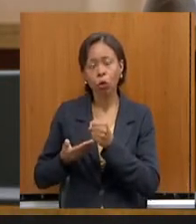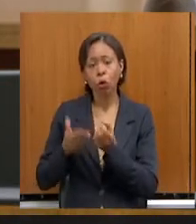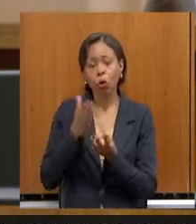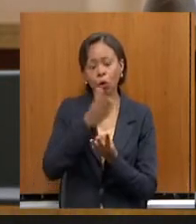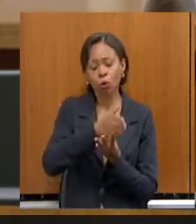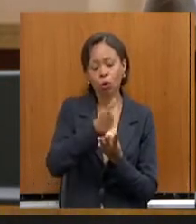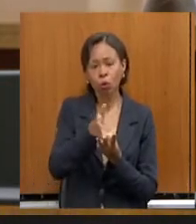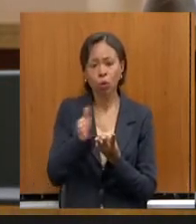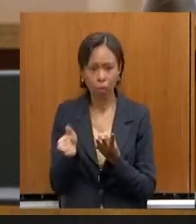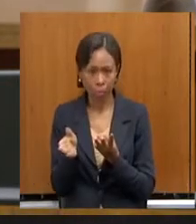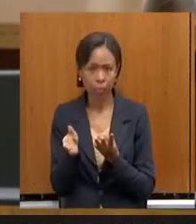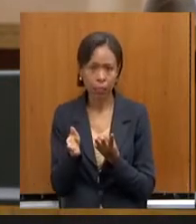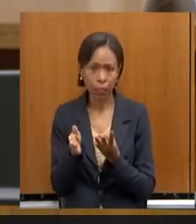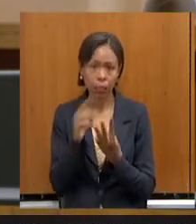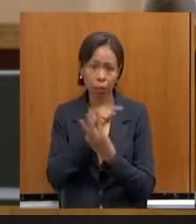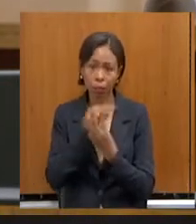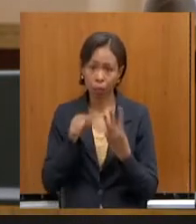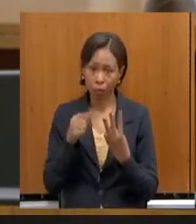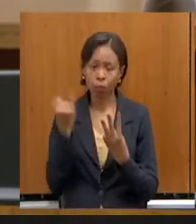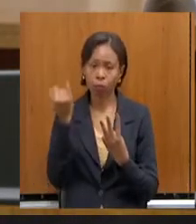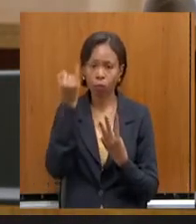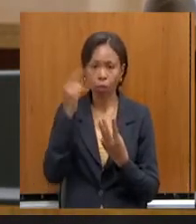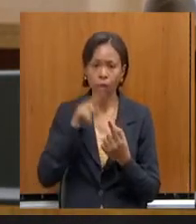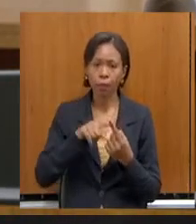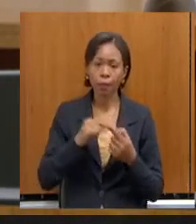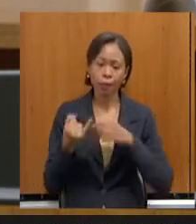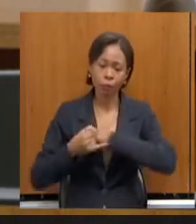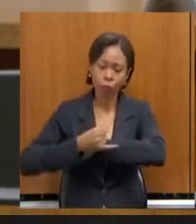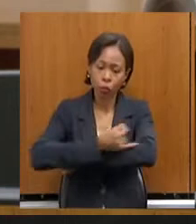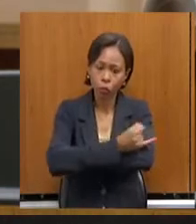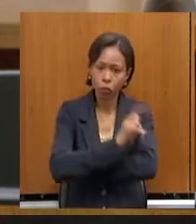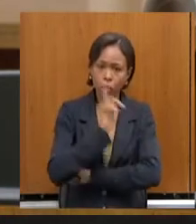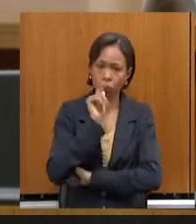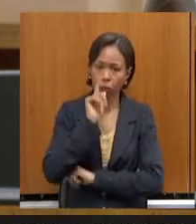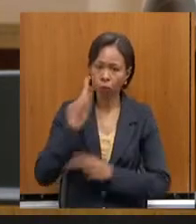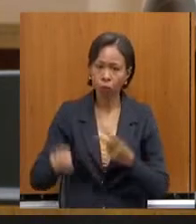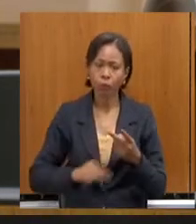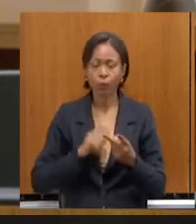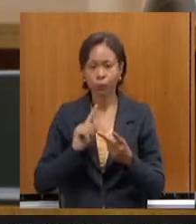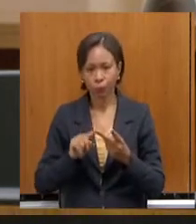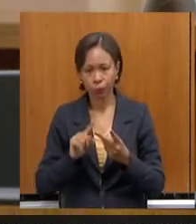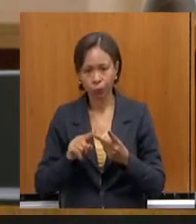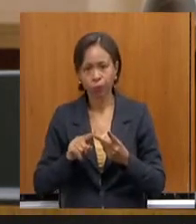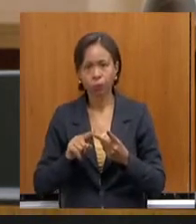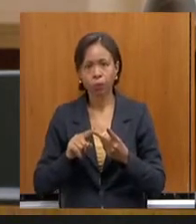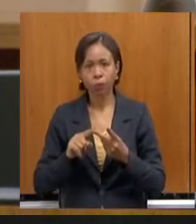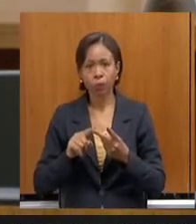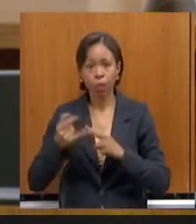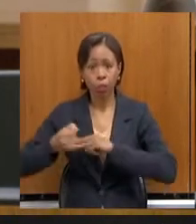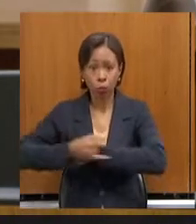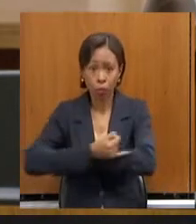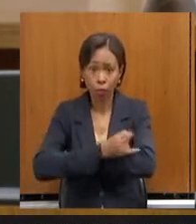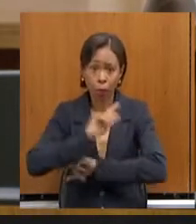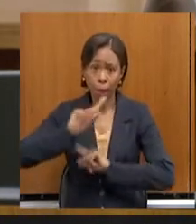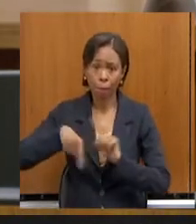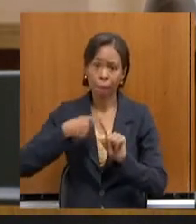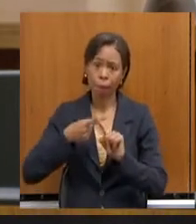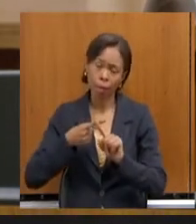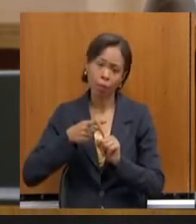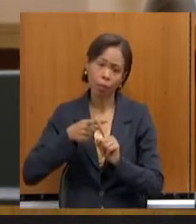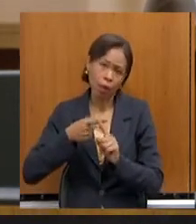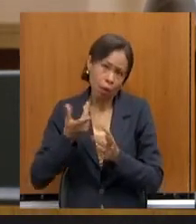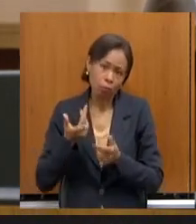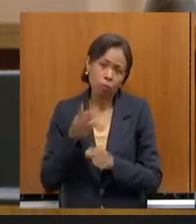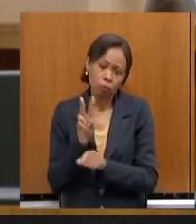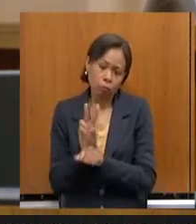para a segurança hídrica o primeiro infraestrutura hídrica o segundo infraestrutura e saneamento né que se